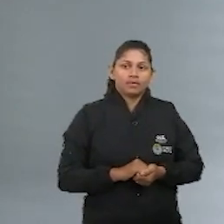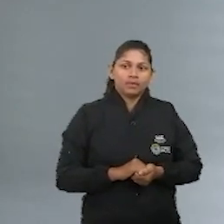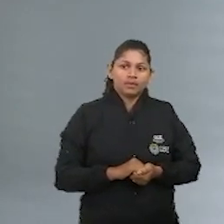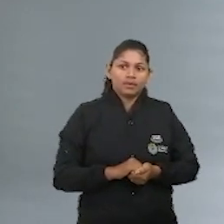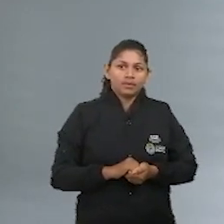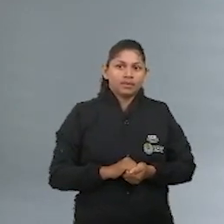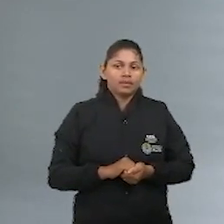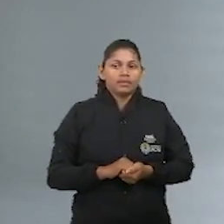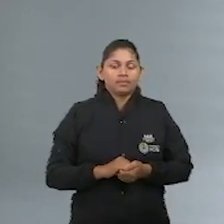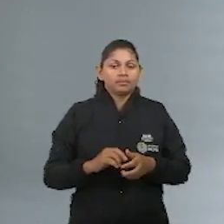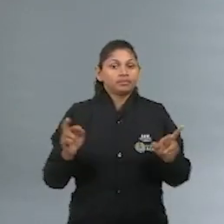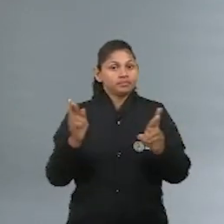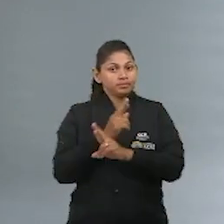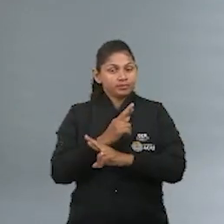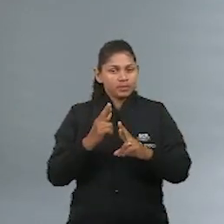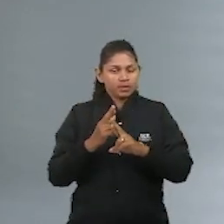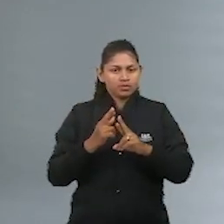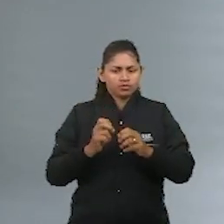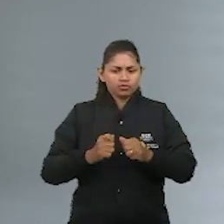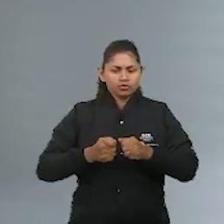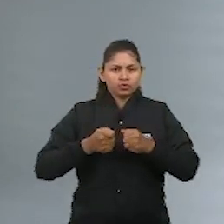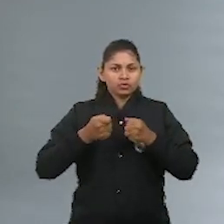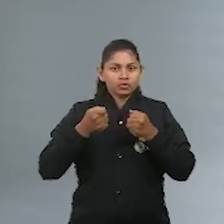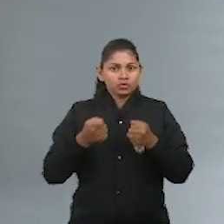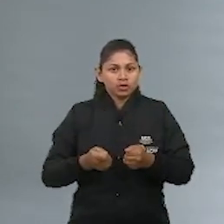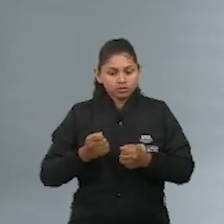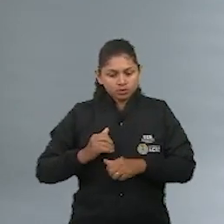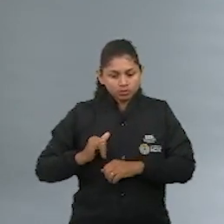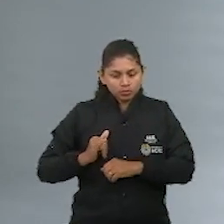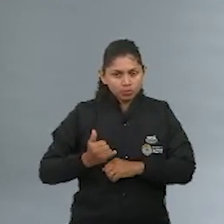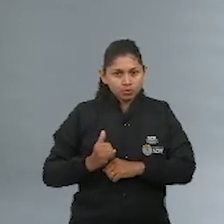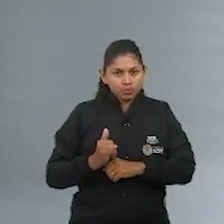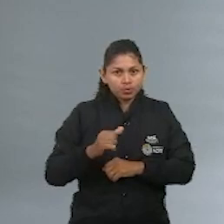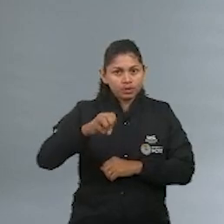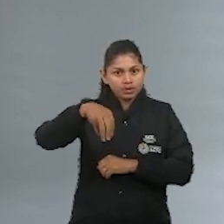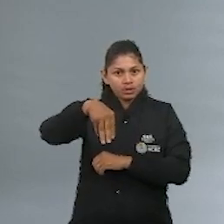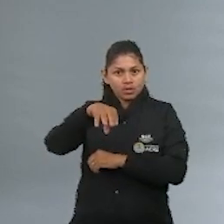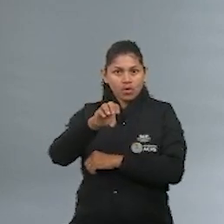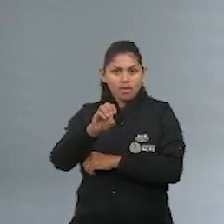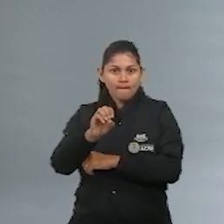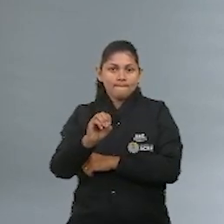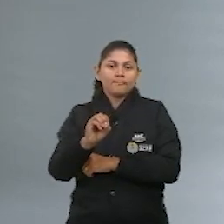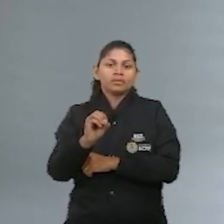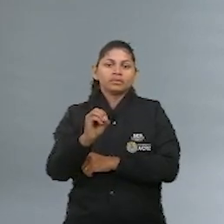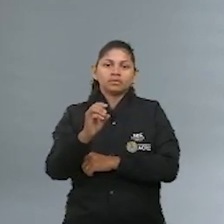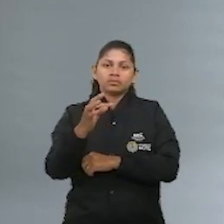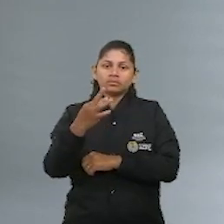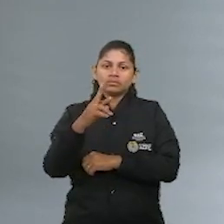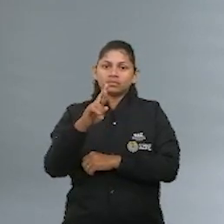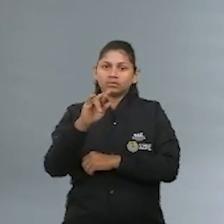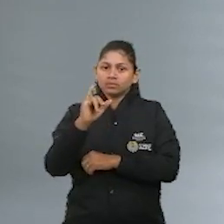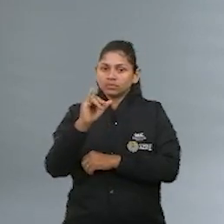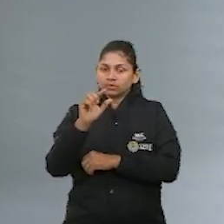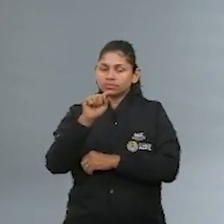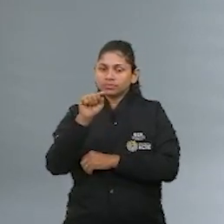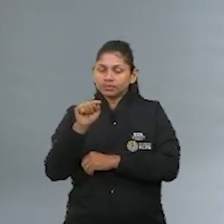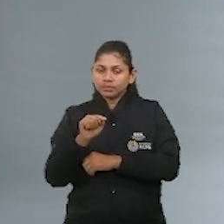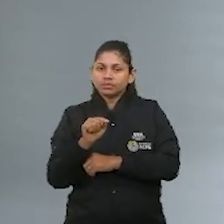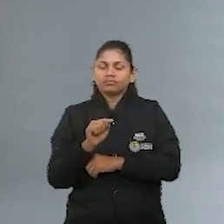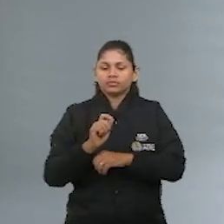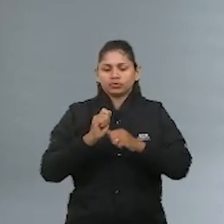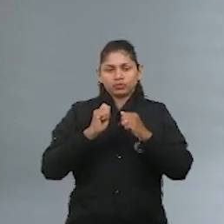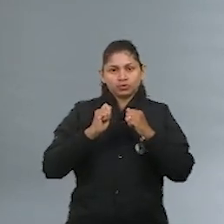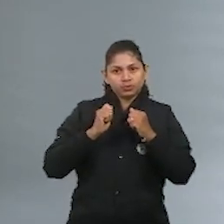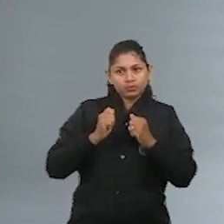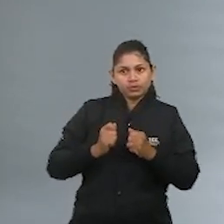FEM está aí relacionado à força eletromotriz, que é proveniente de um gerador, tá? Então, essa tensão